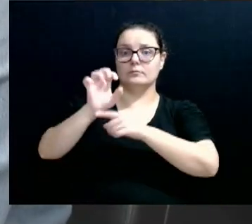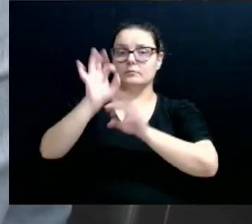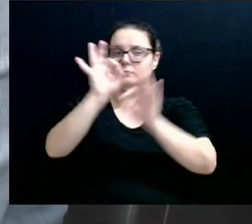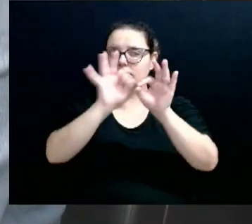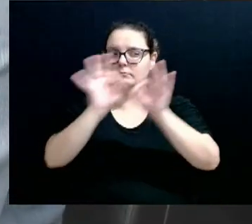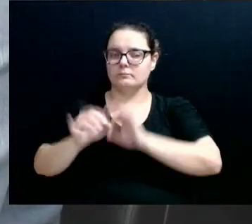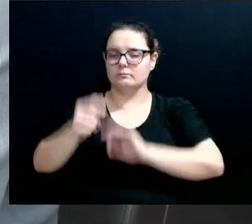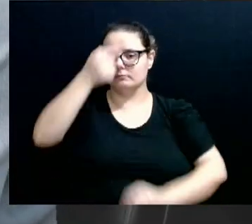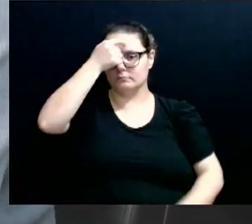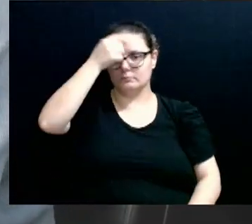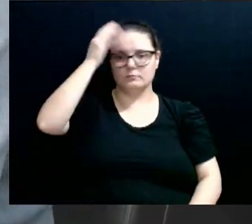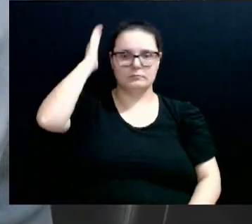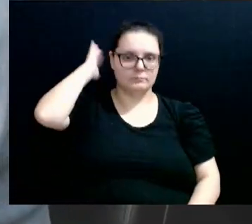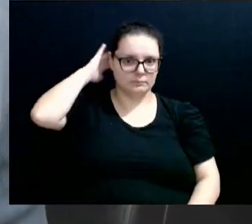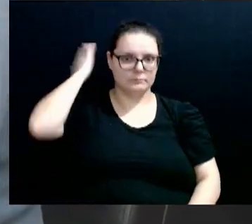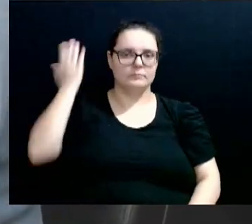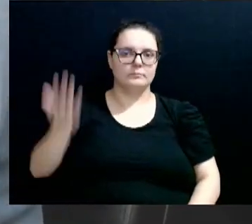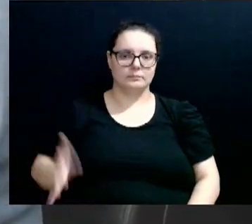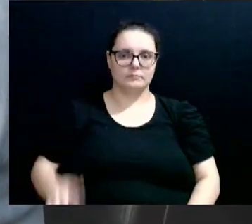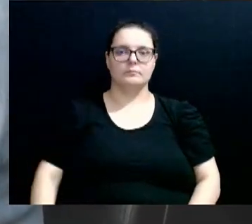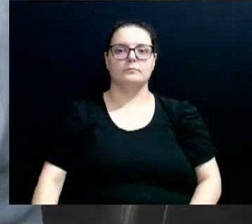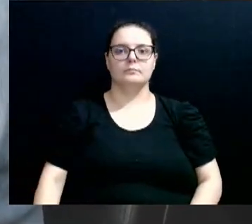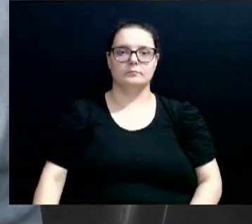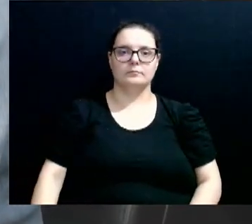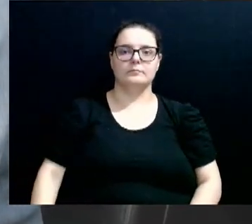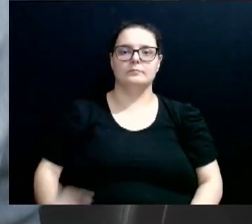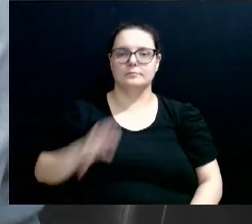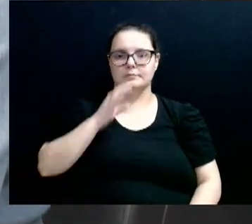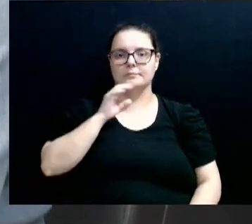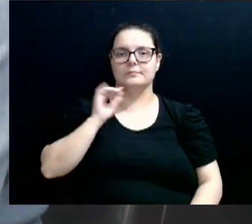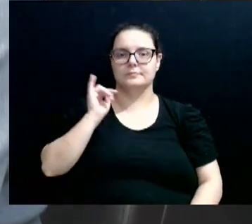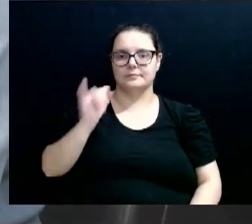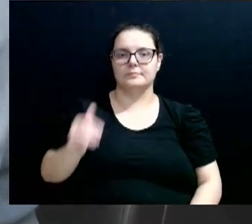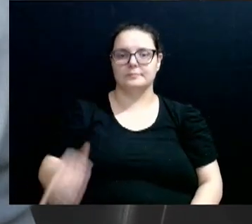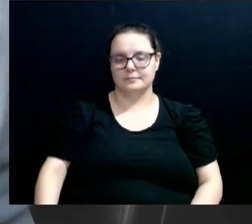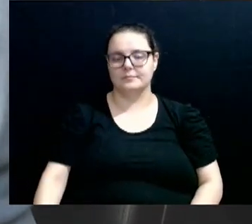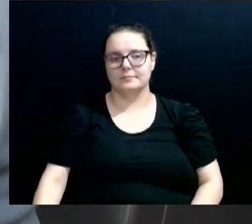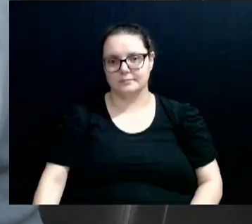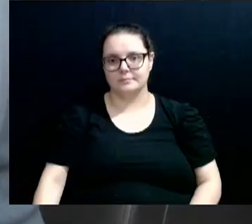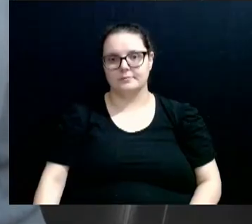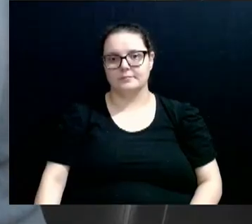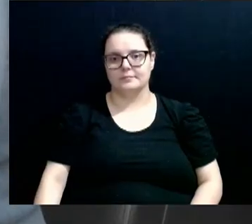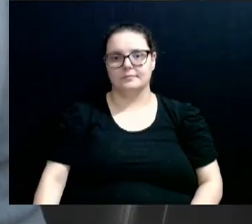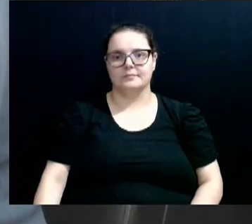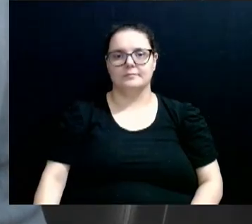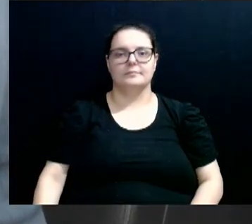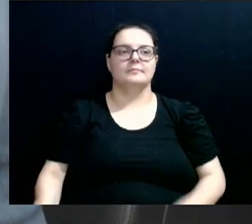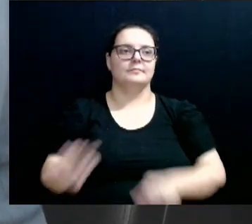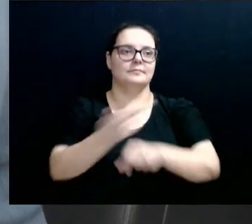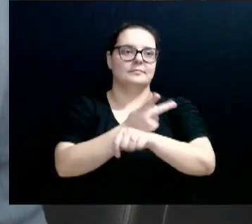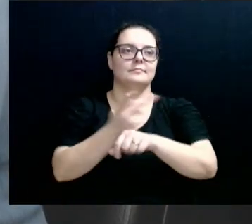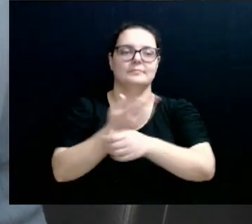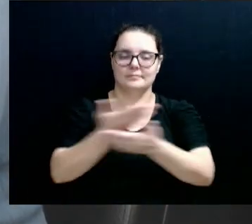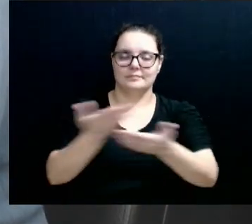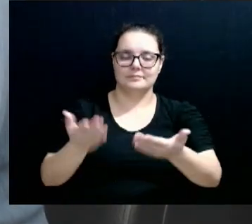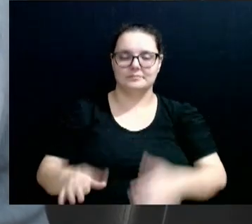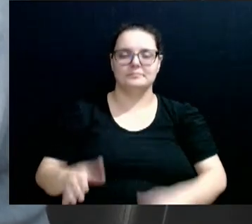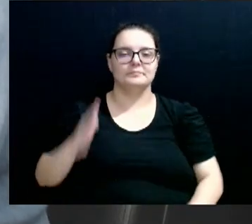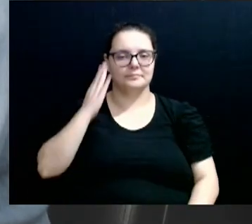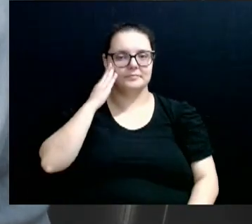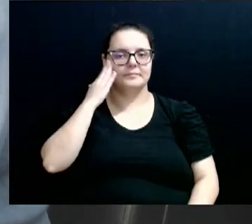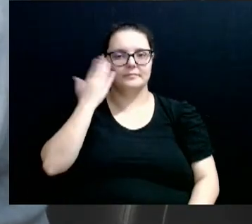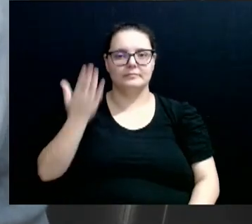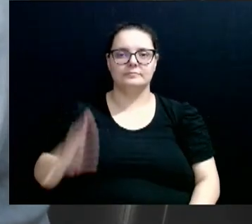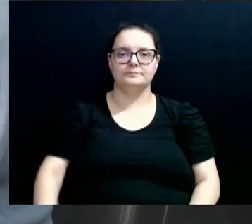expressão vai saber de quem que eu estou falando. Não vou citar aqui, mas as pessoas busquem aí, que vocês vão entender. E acho que